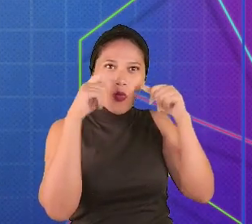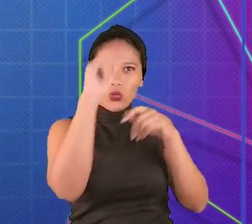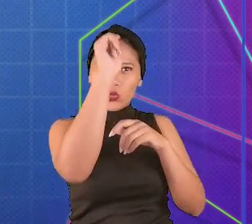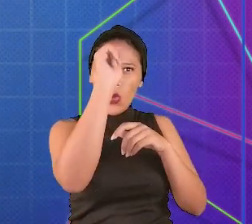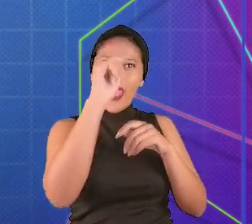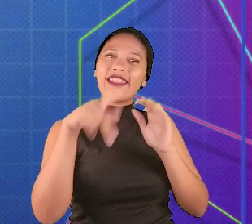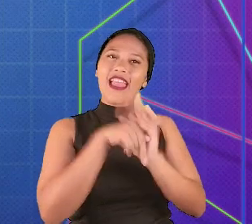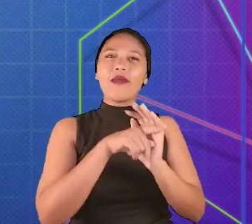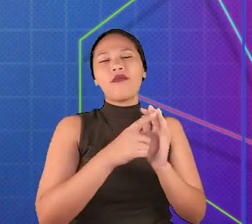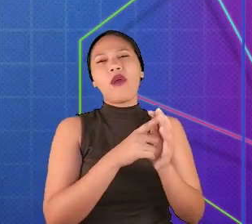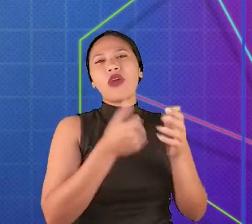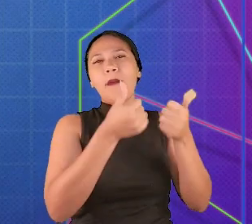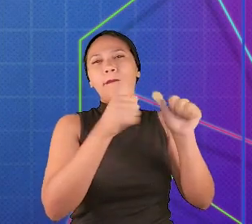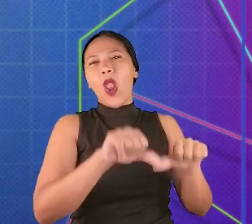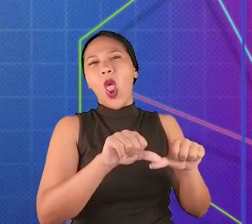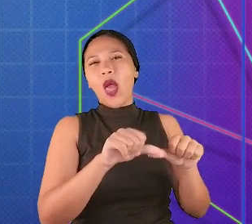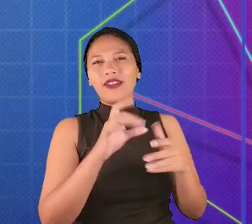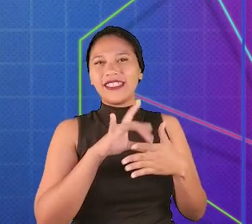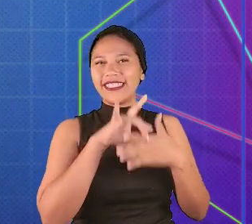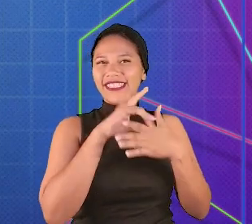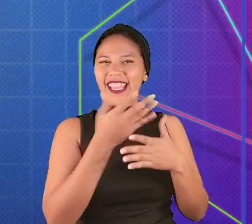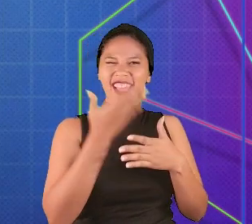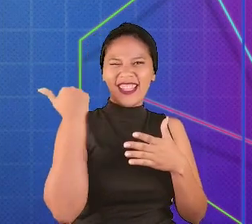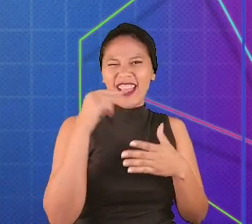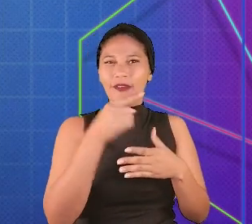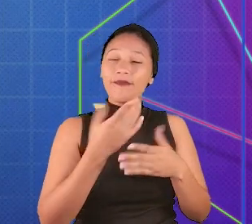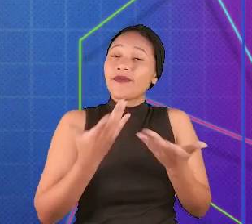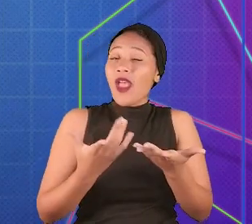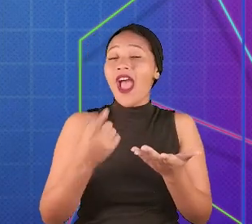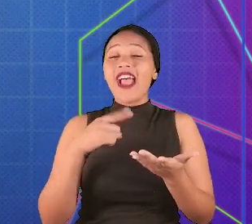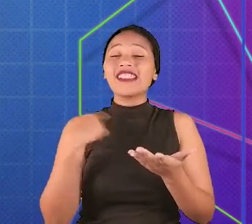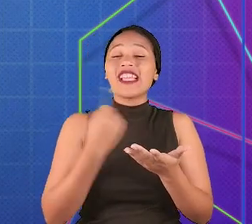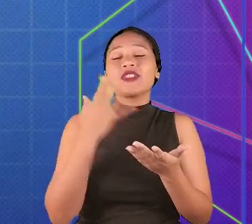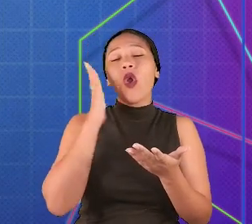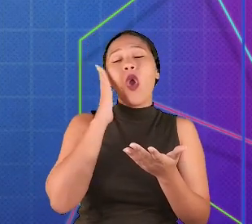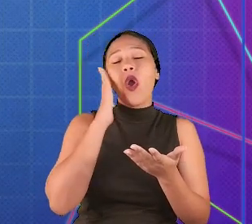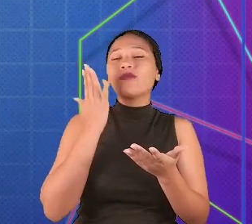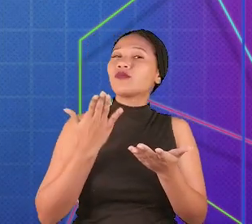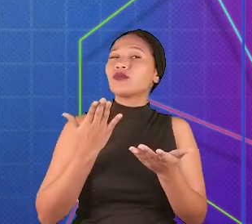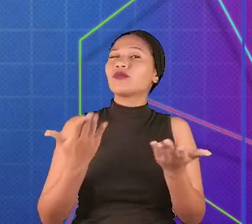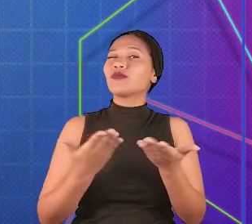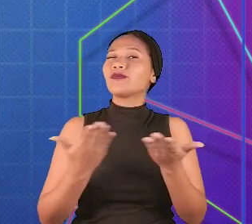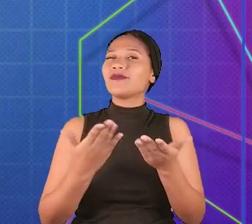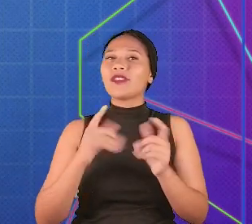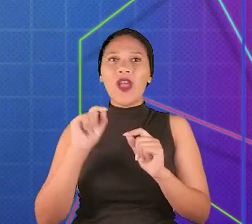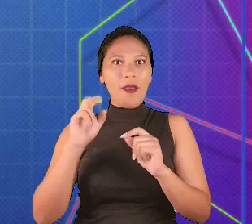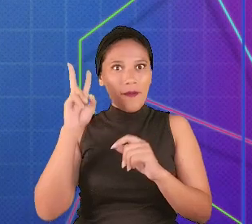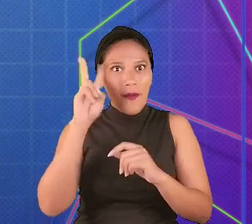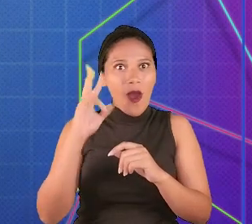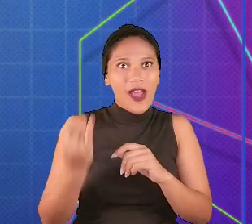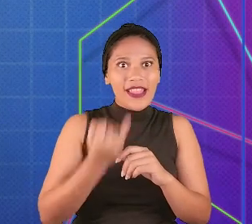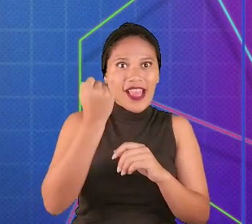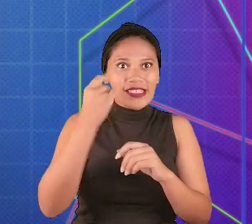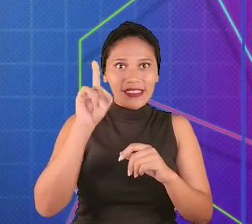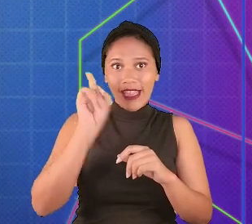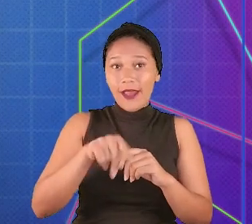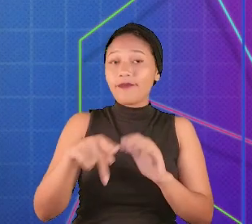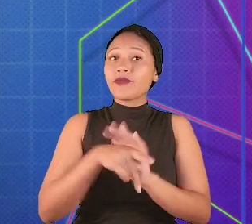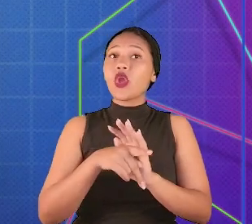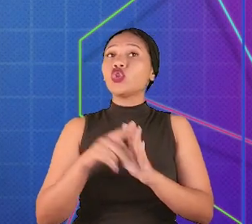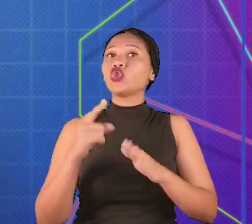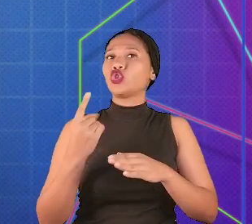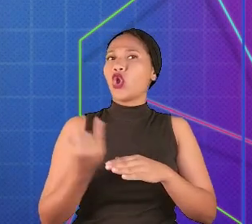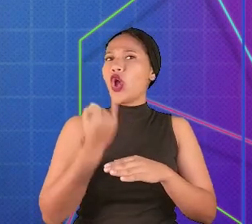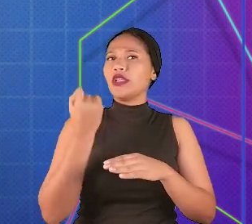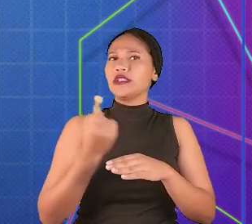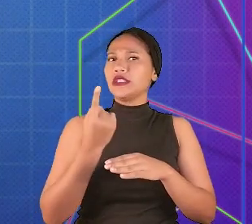chefão. Sabendo agora o que é a narrativa de um jogo, a gente consegue perceber como ela é importante, né? Ela sozinha não